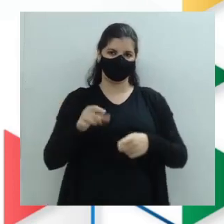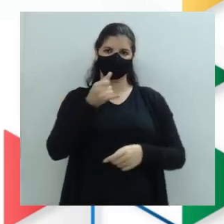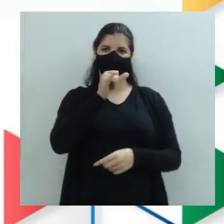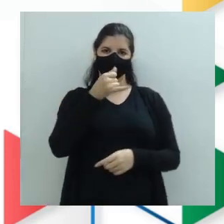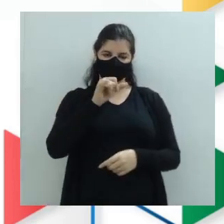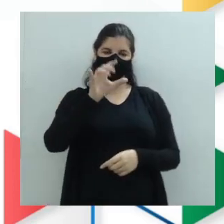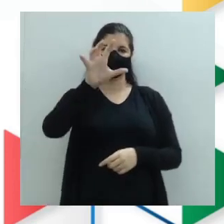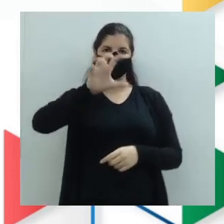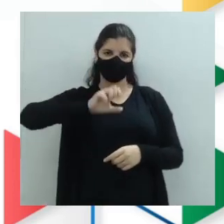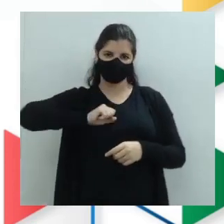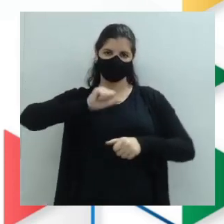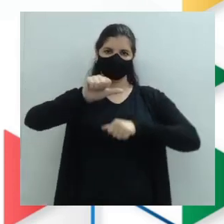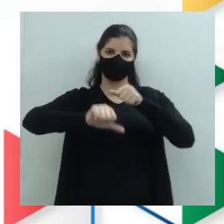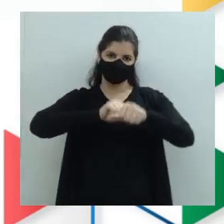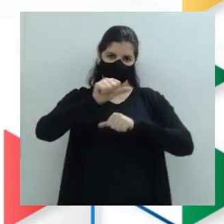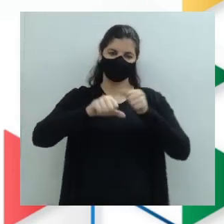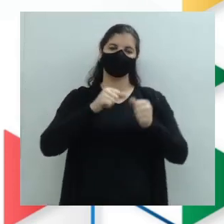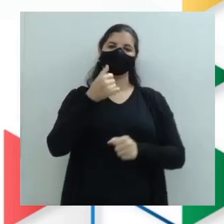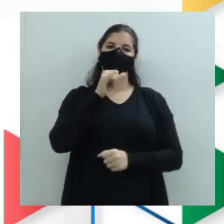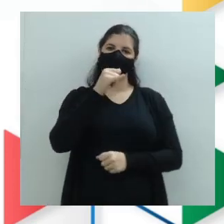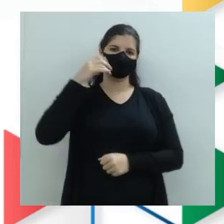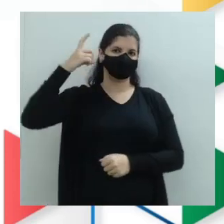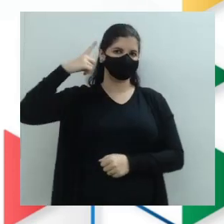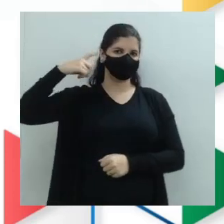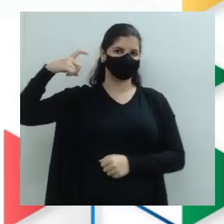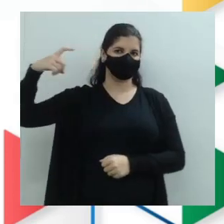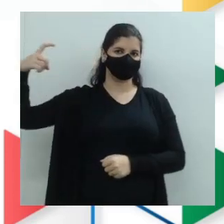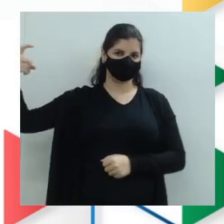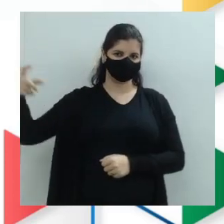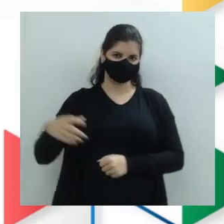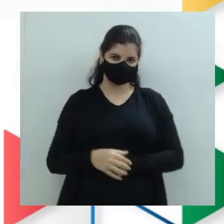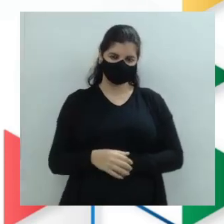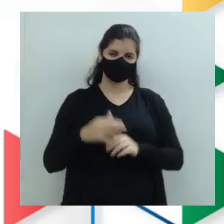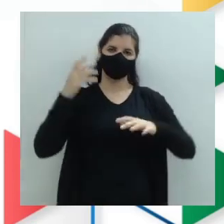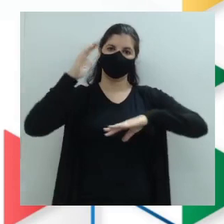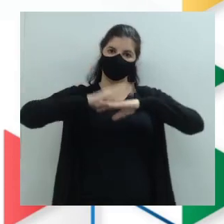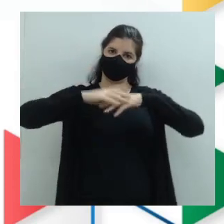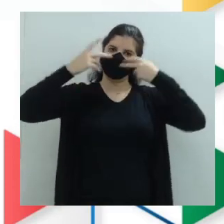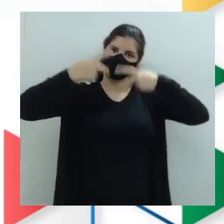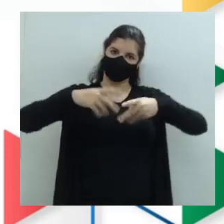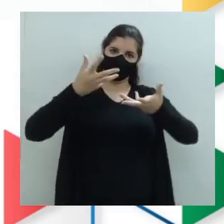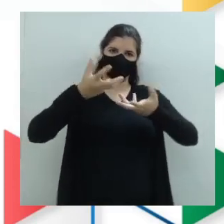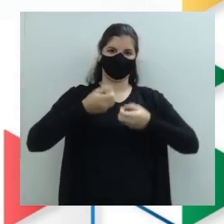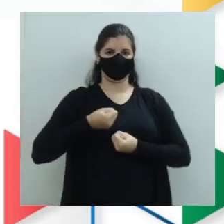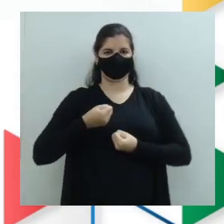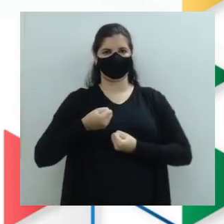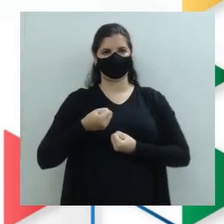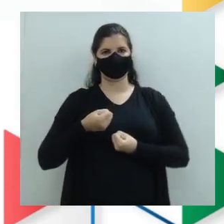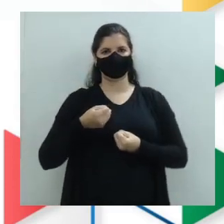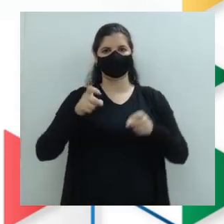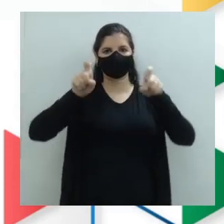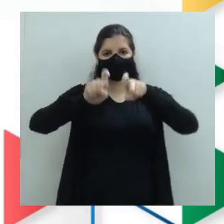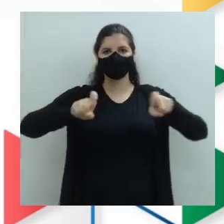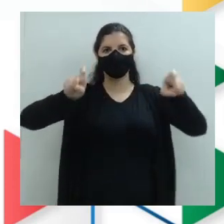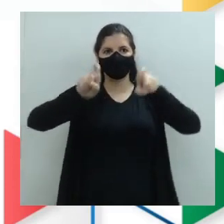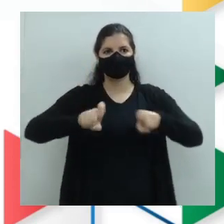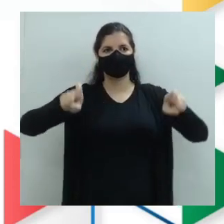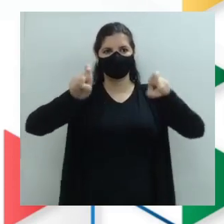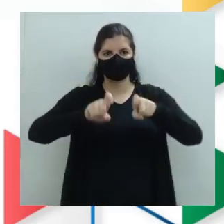elétrica e transformar em energia sonora. É justamente a função do receptor.